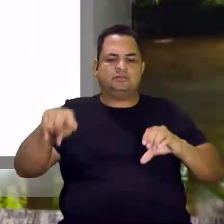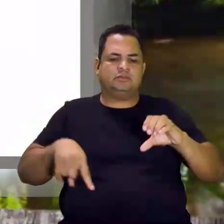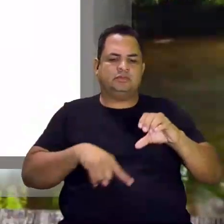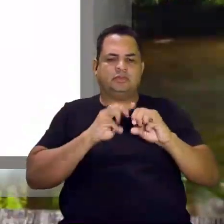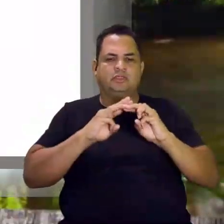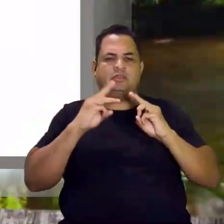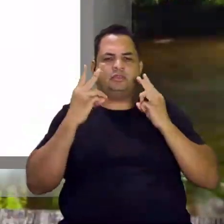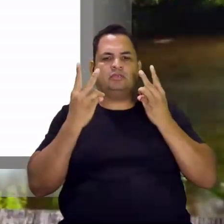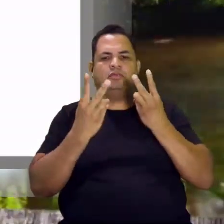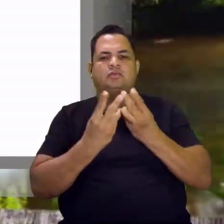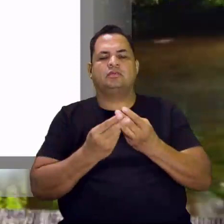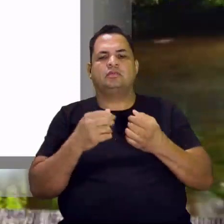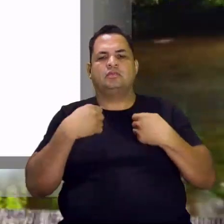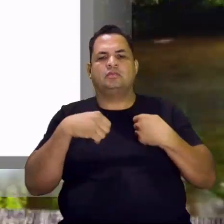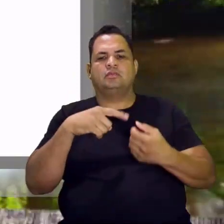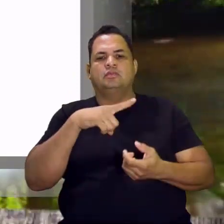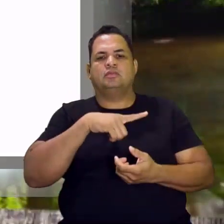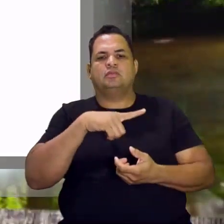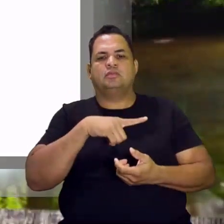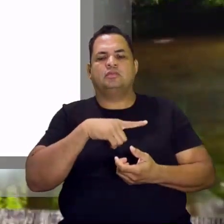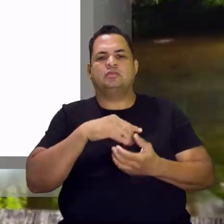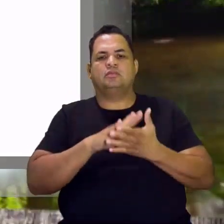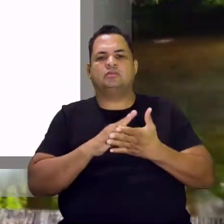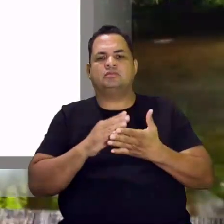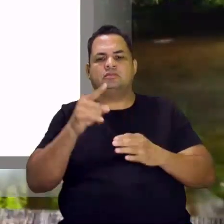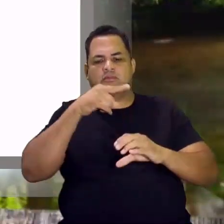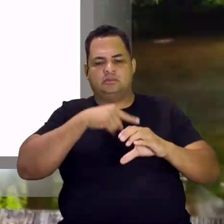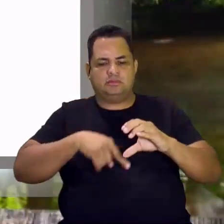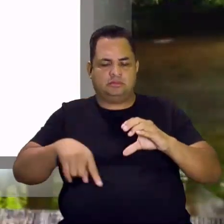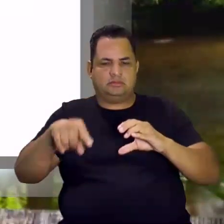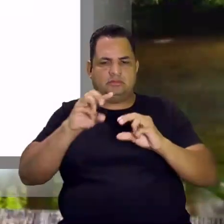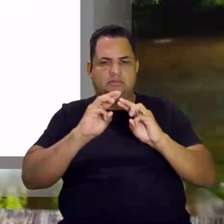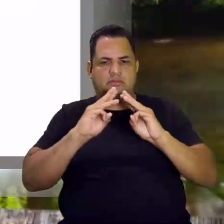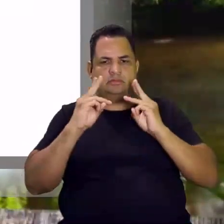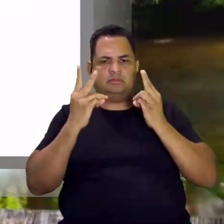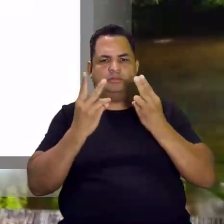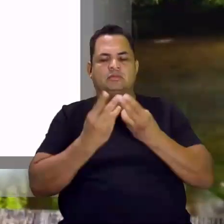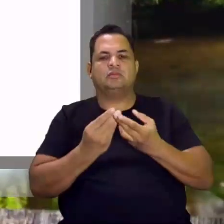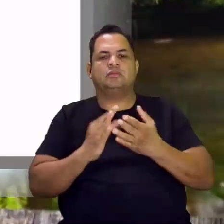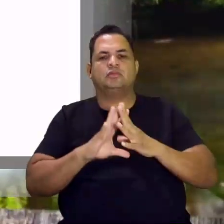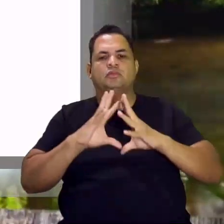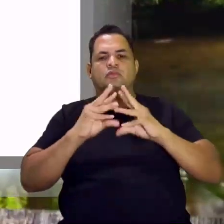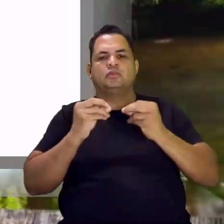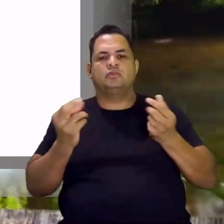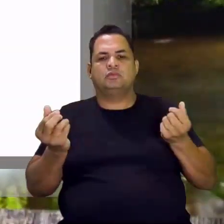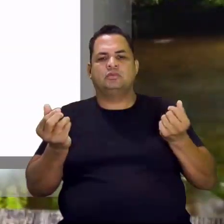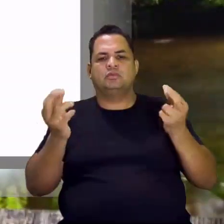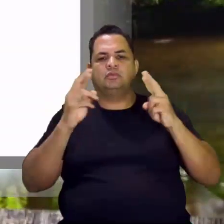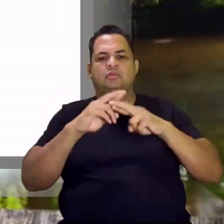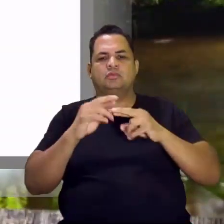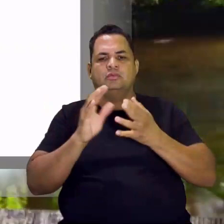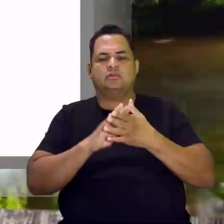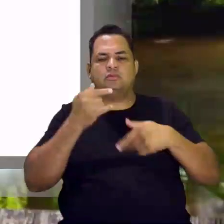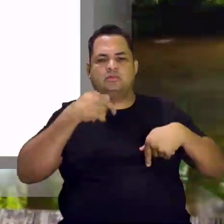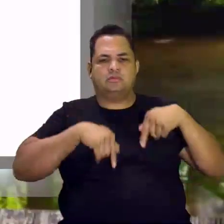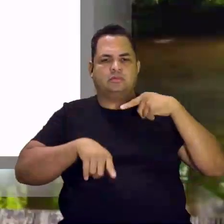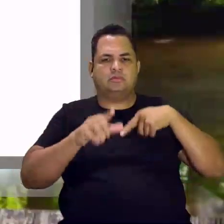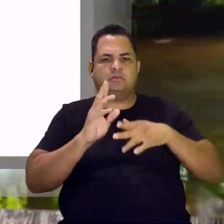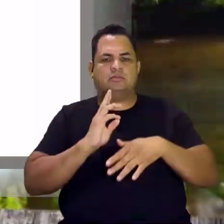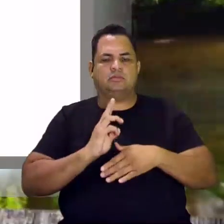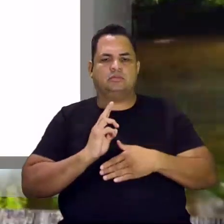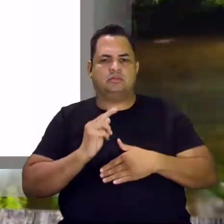matéria, precisa existir essa ciclicidade de matéria. E todas essas reações, essas vias metabólicas e